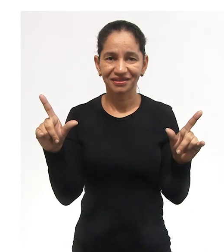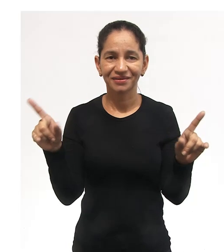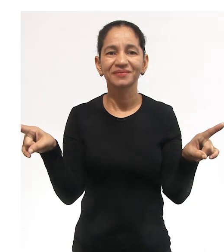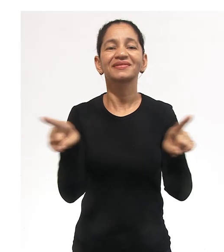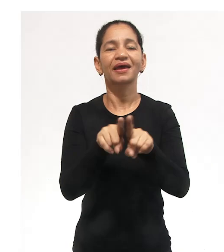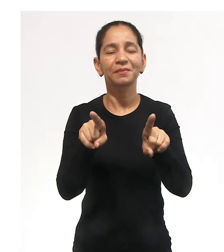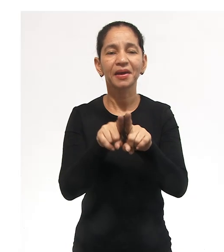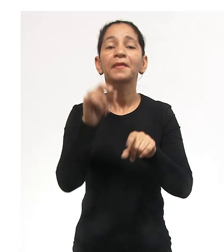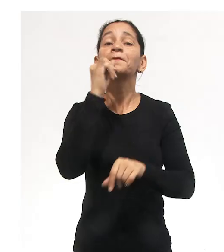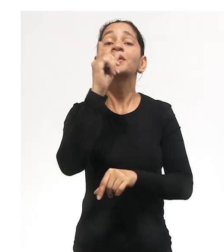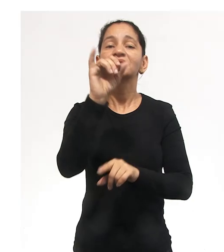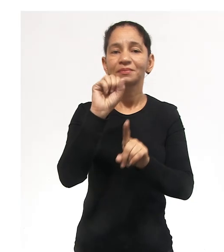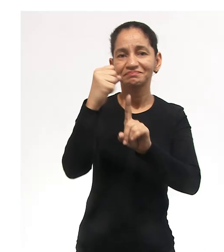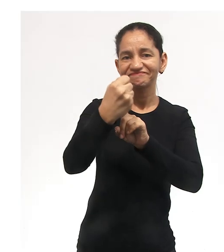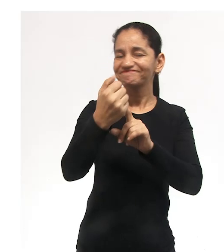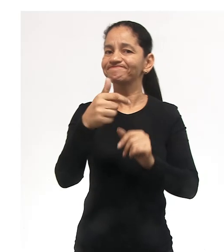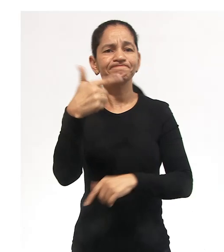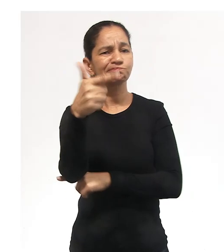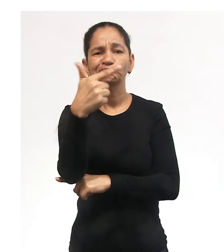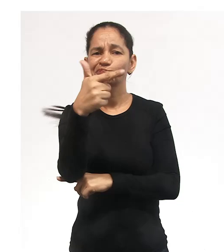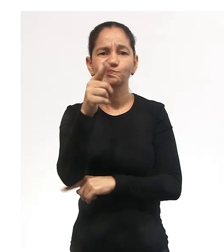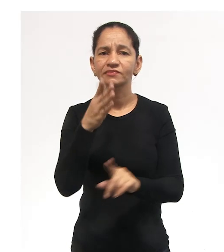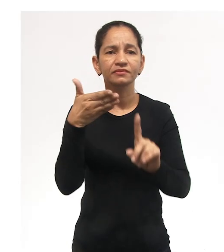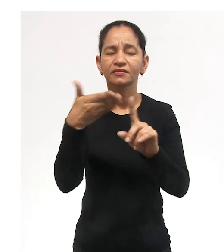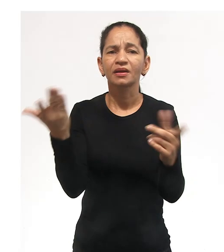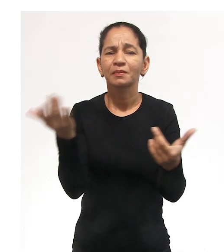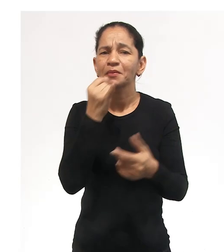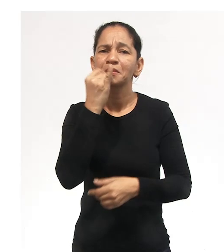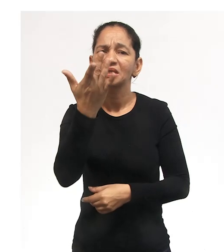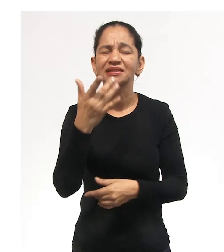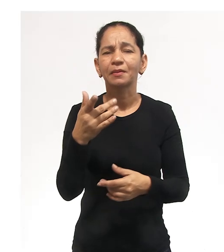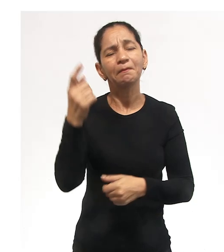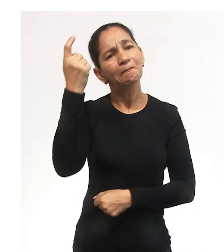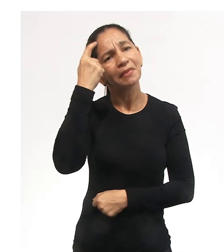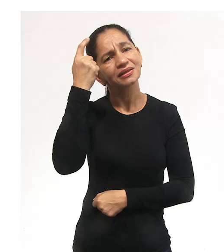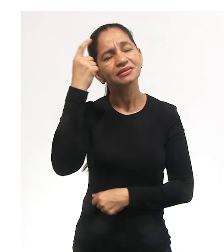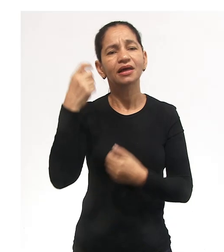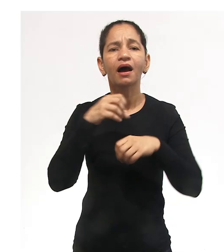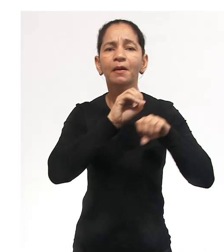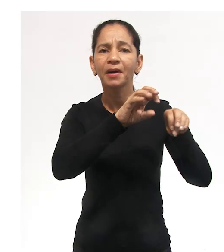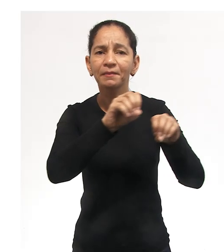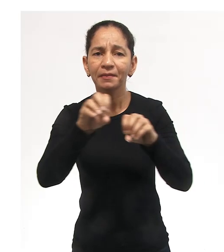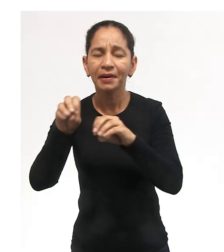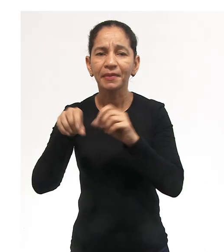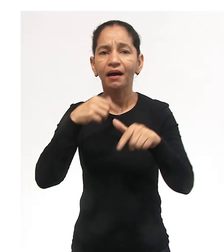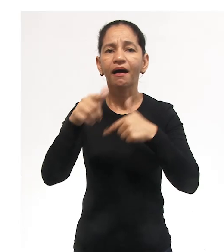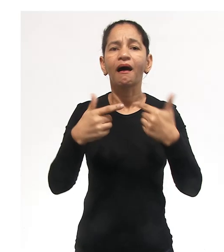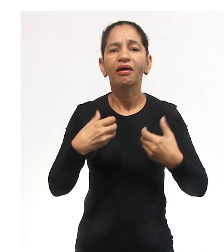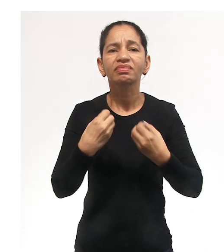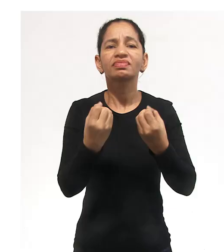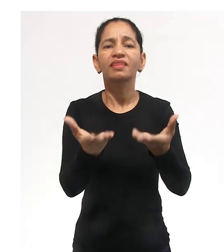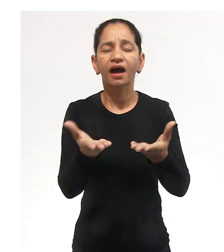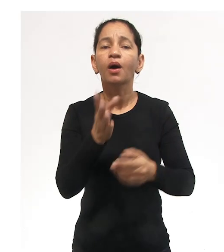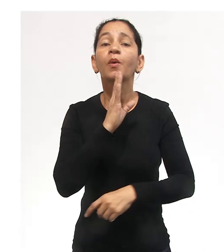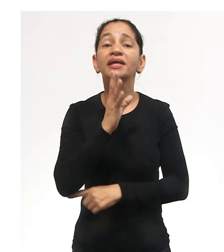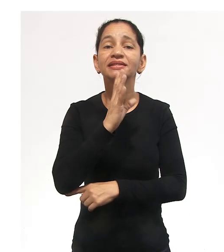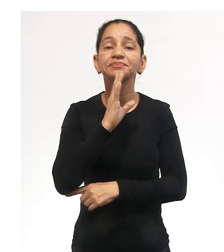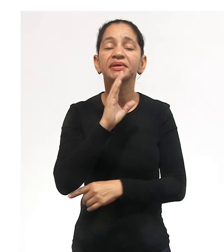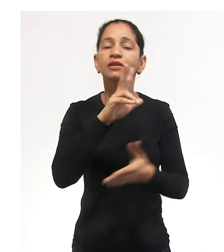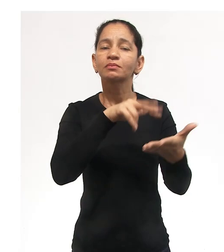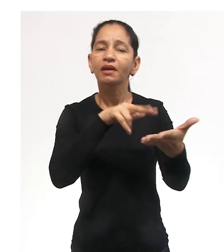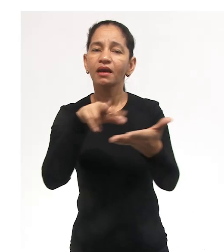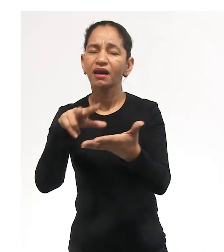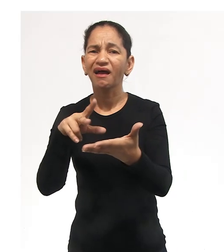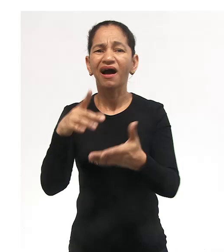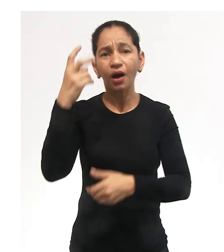descontextualizada da sociocultura. Hoje não tem mais como nós pensarmos, né, em trabalhar a